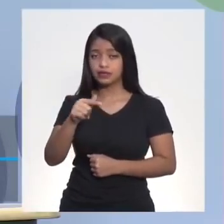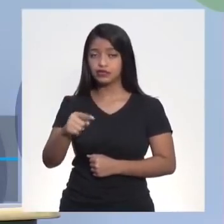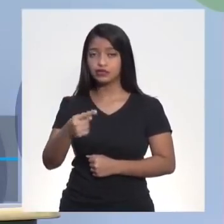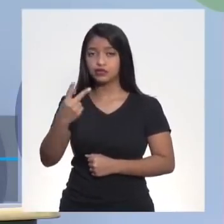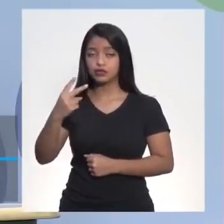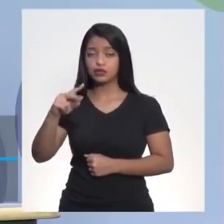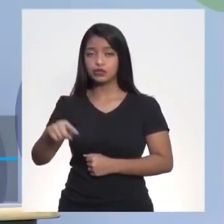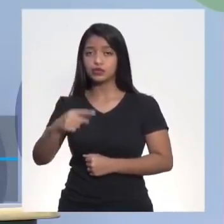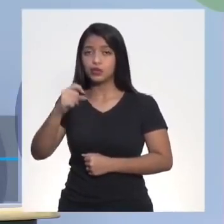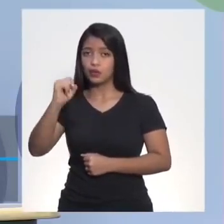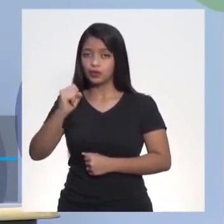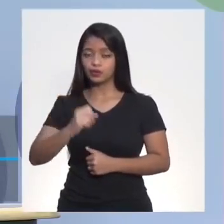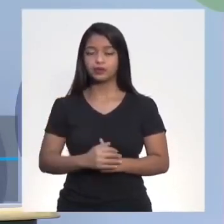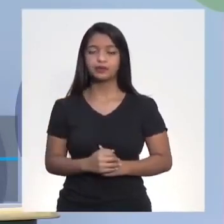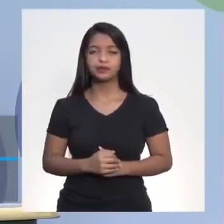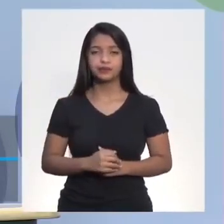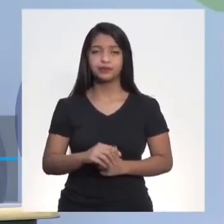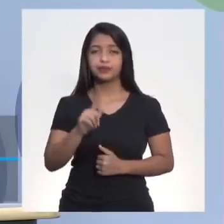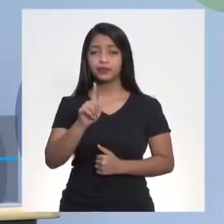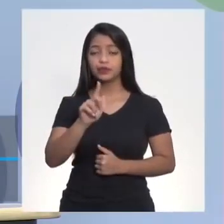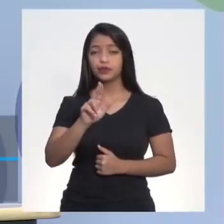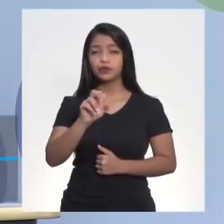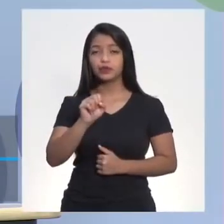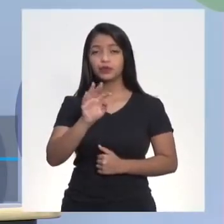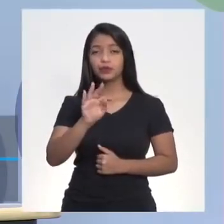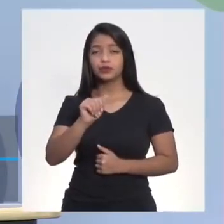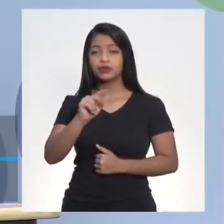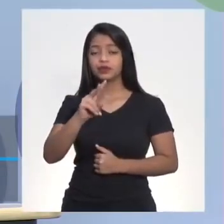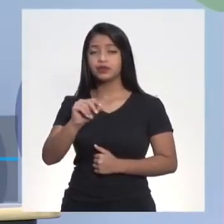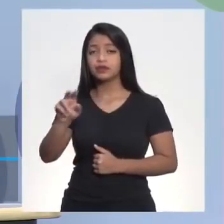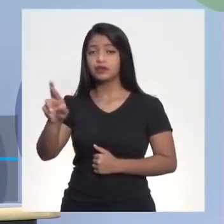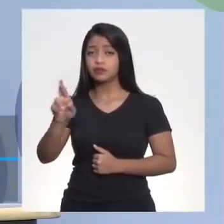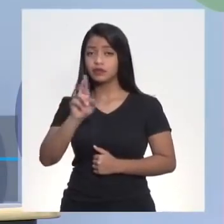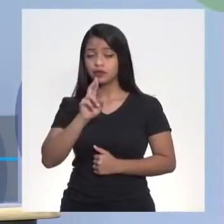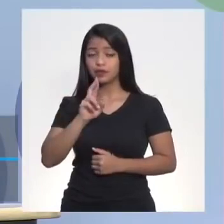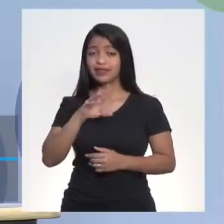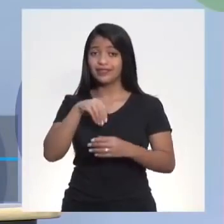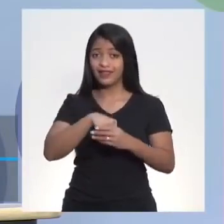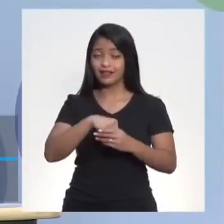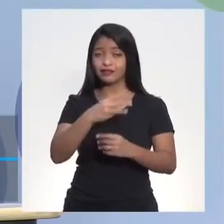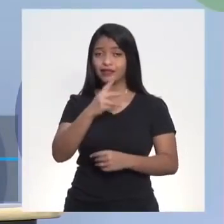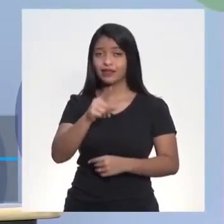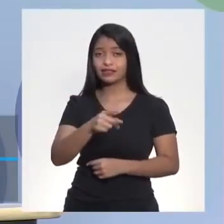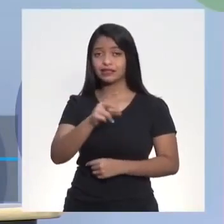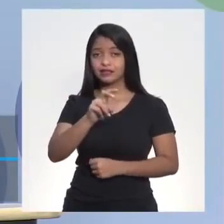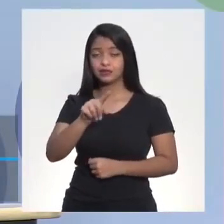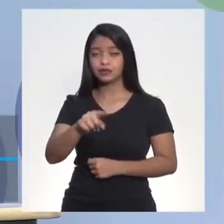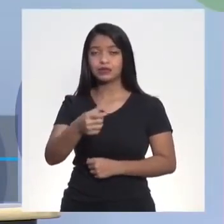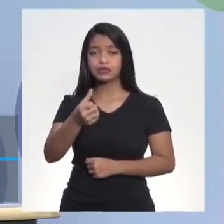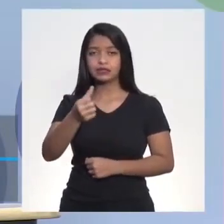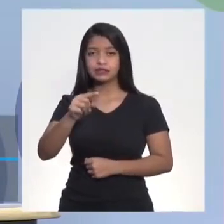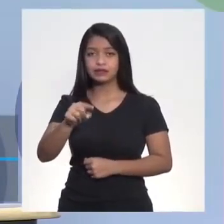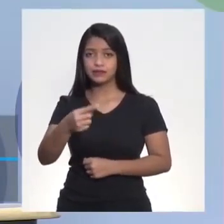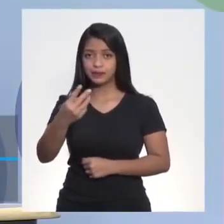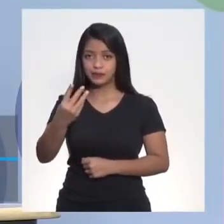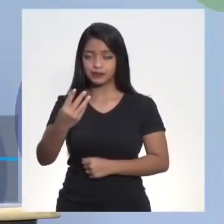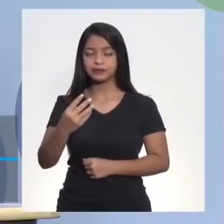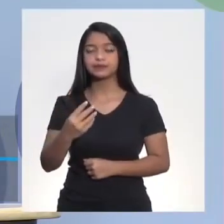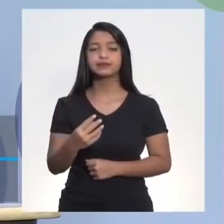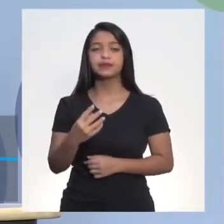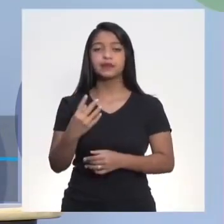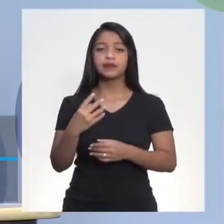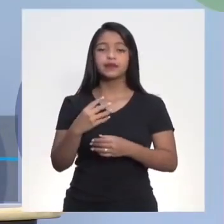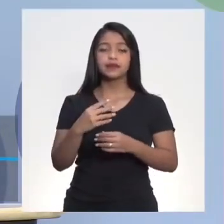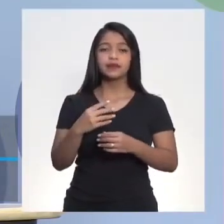8. Gustavo, 3 e 5, 6 e 4 para interno. 1 e 7, 2 e 8